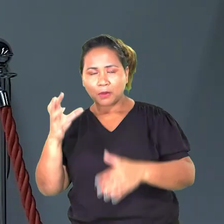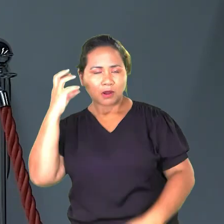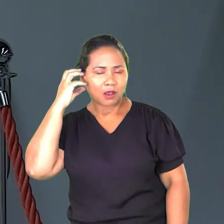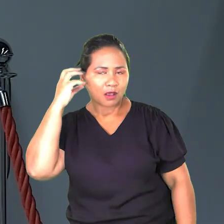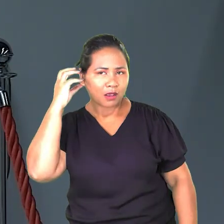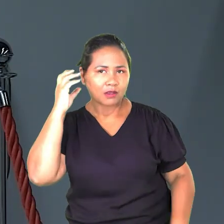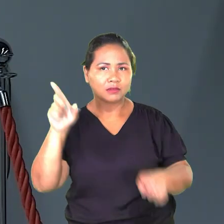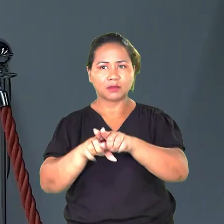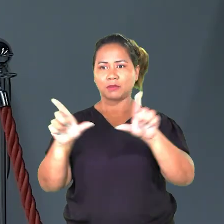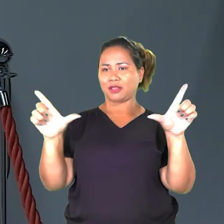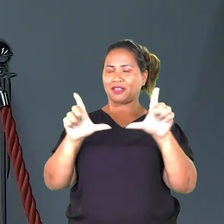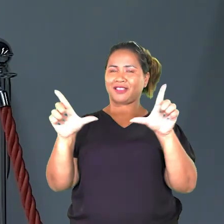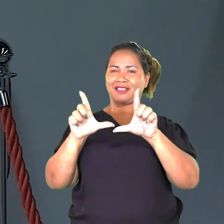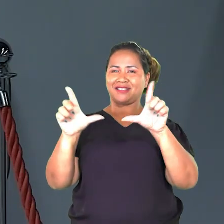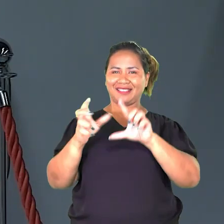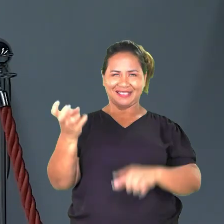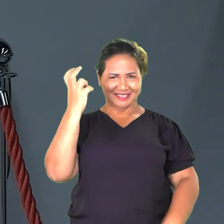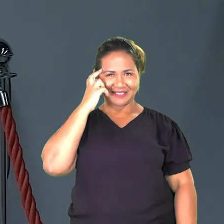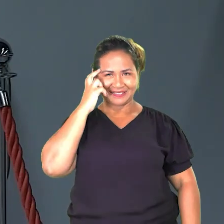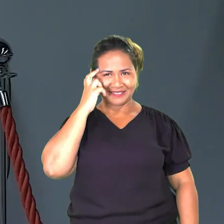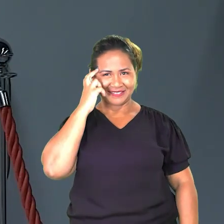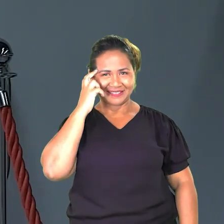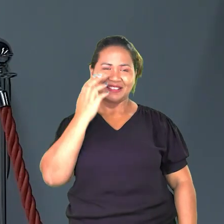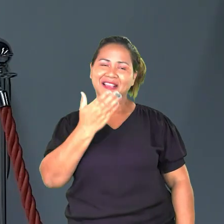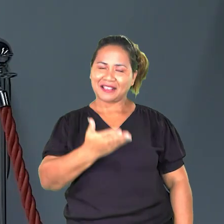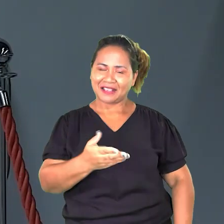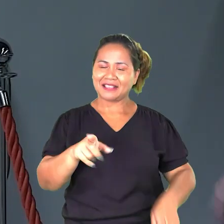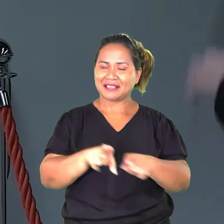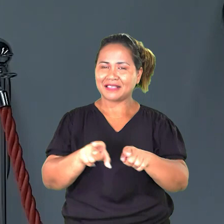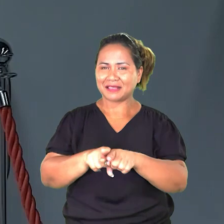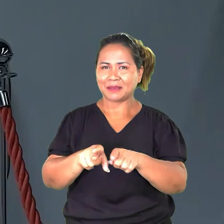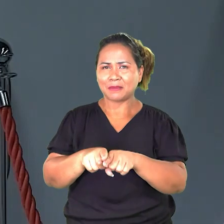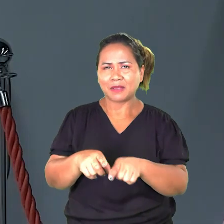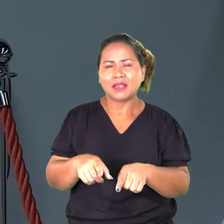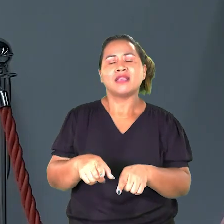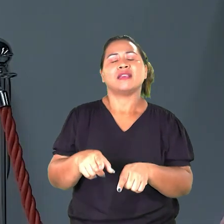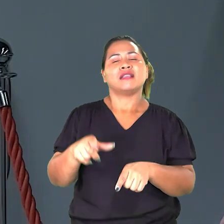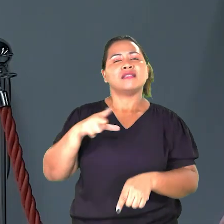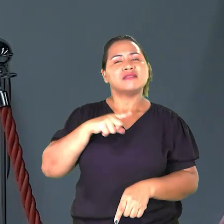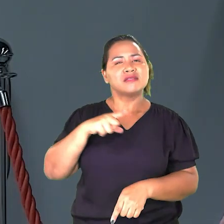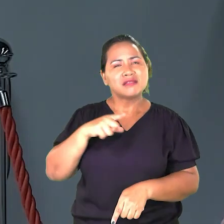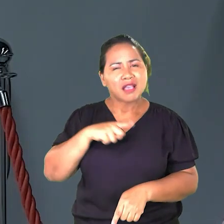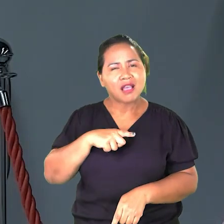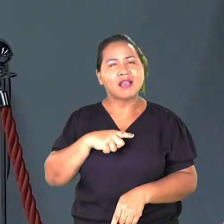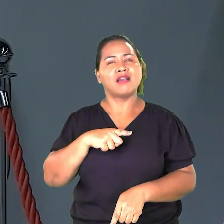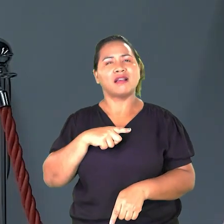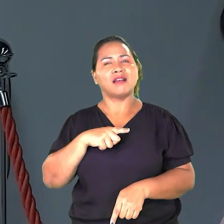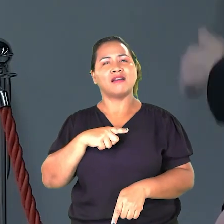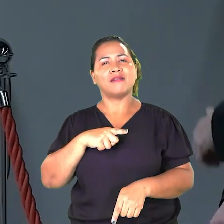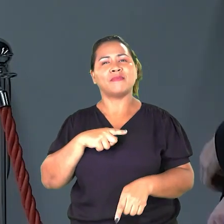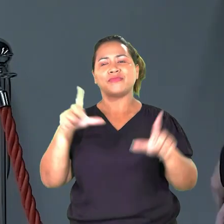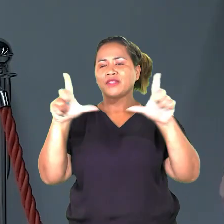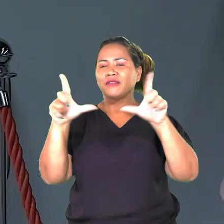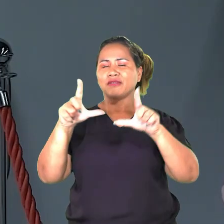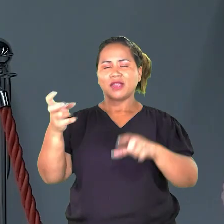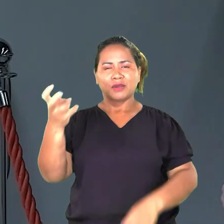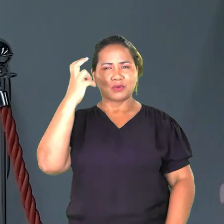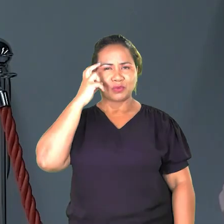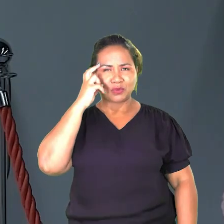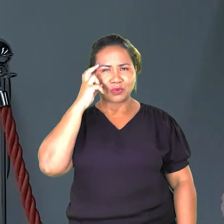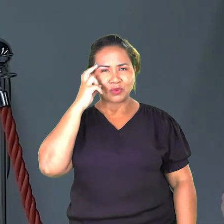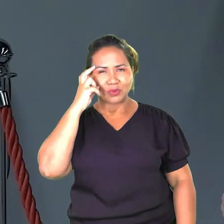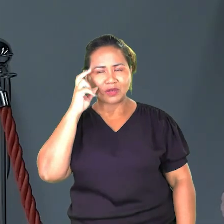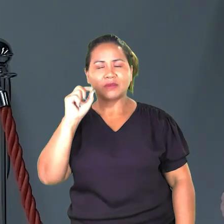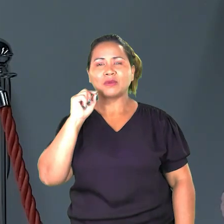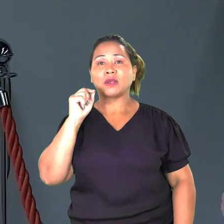da Fundação Padre Anchieta, a dinamizar tanto a rádio como a TV Cultura. Aliás, nos seus anos finais, mantinha na TV